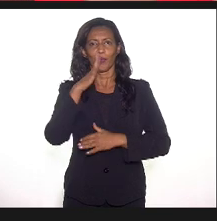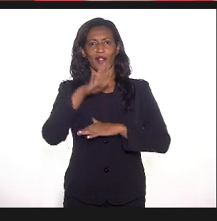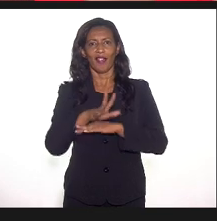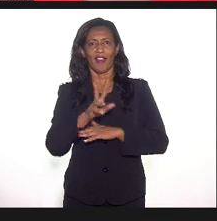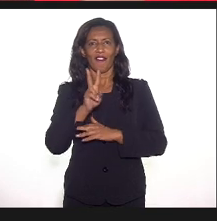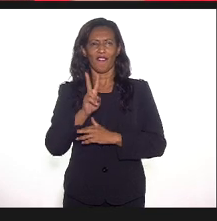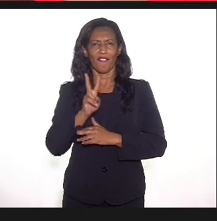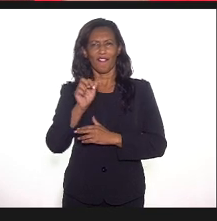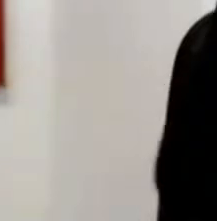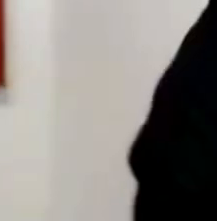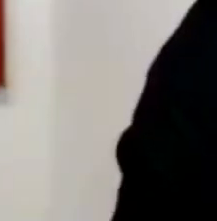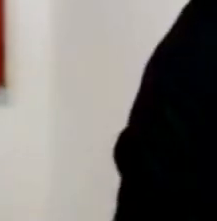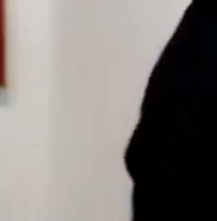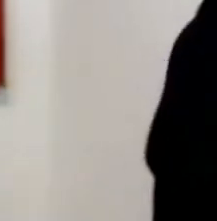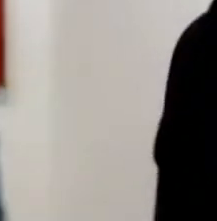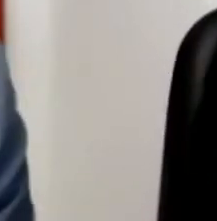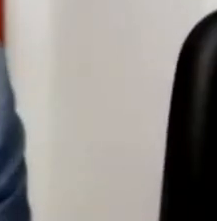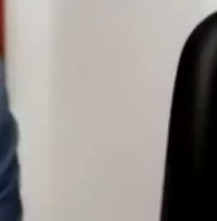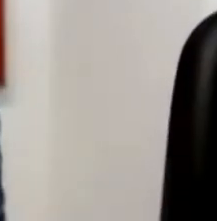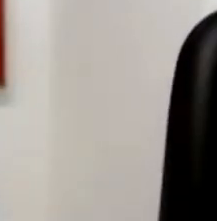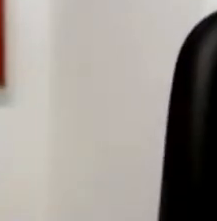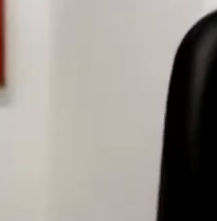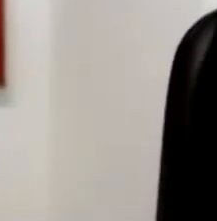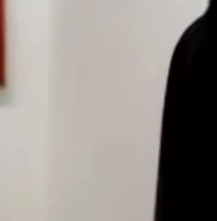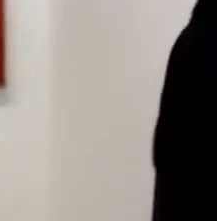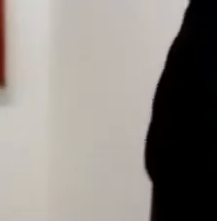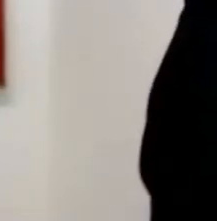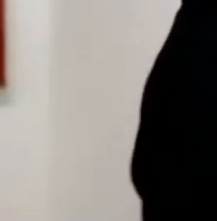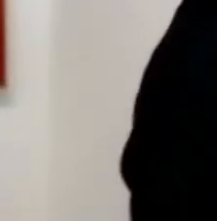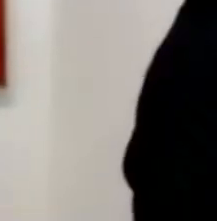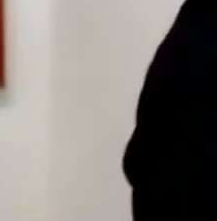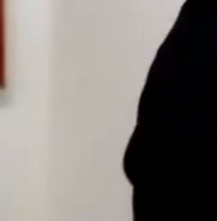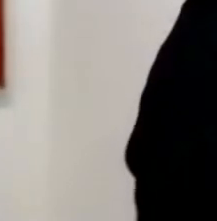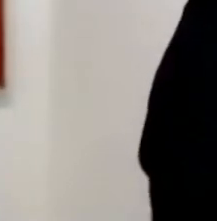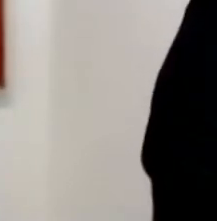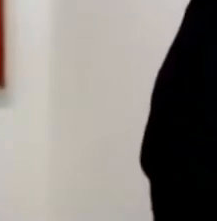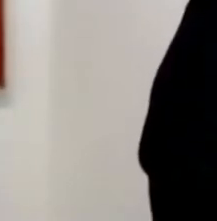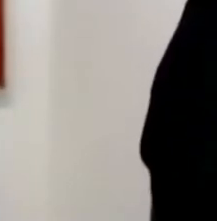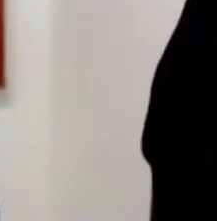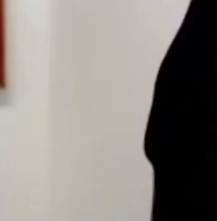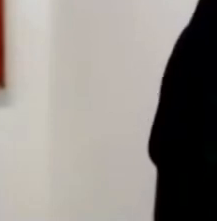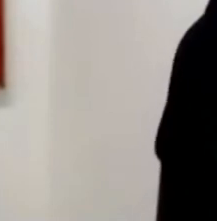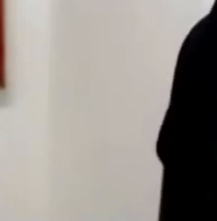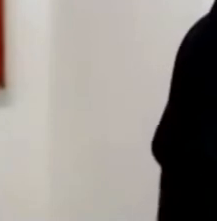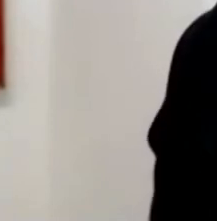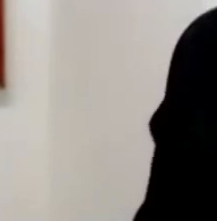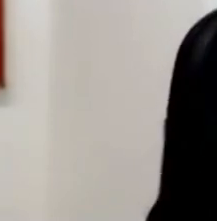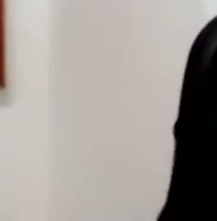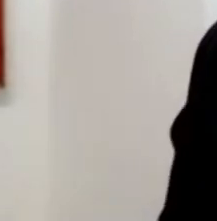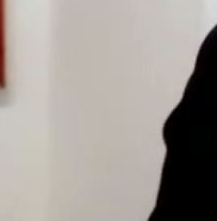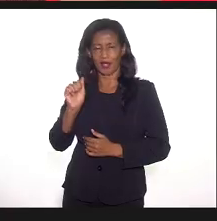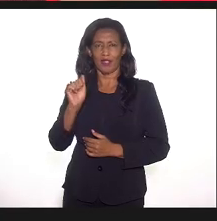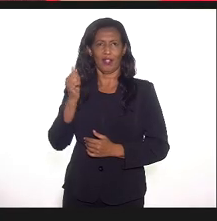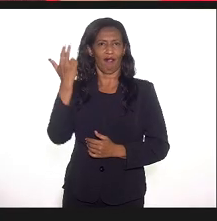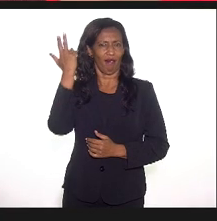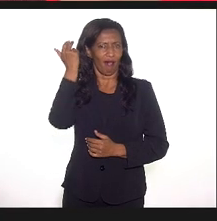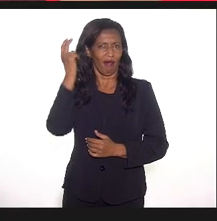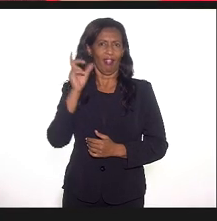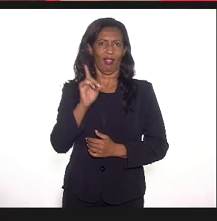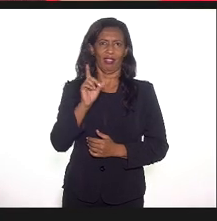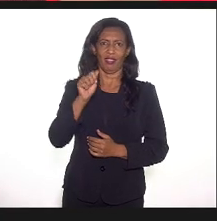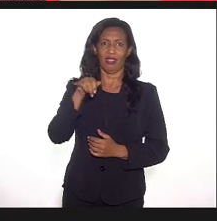Val, Mink, Valdec, Tia Ju, Renata, Célia, Brazão, Samuel, Mônica, Eliomar,